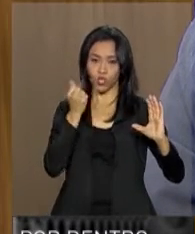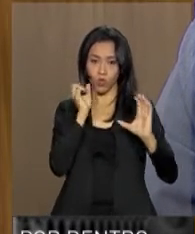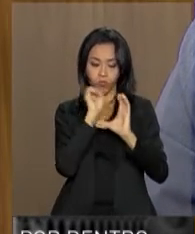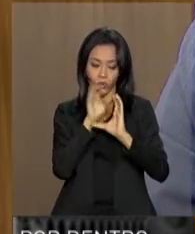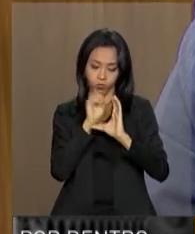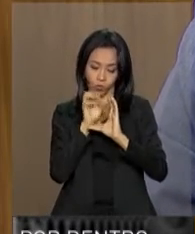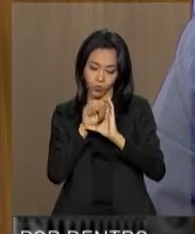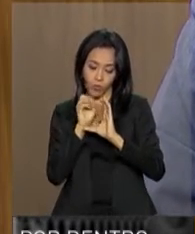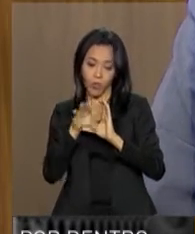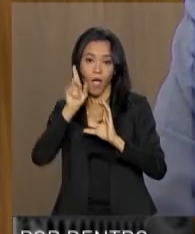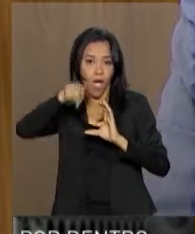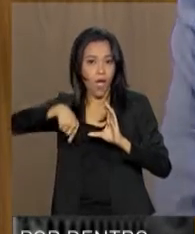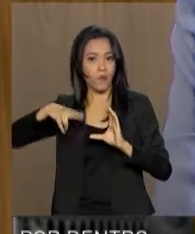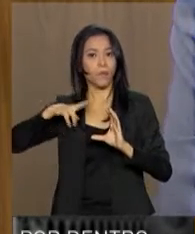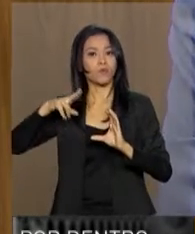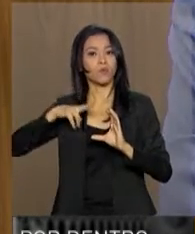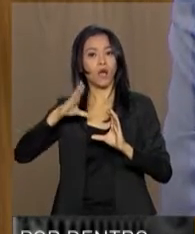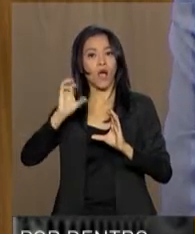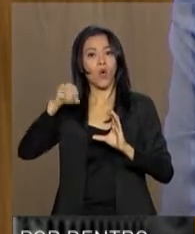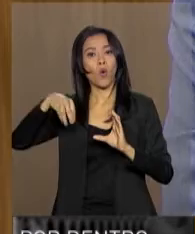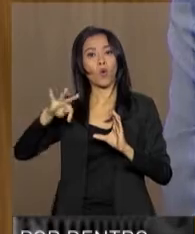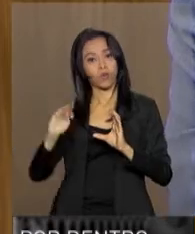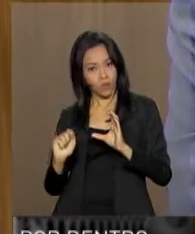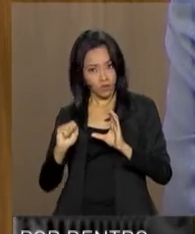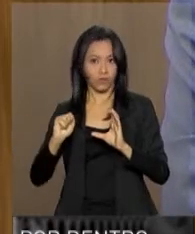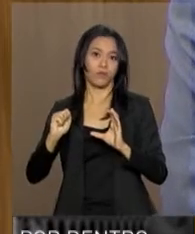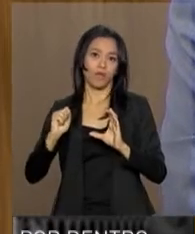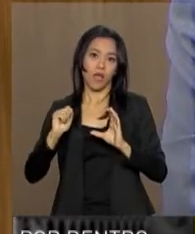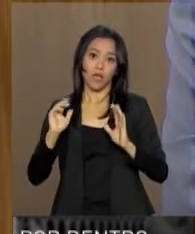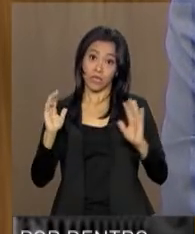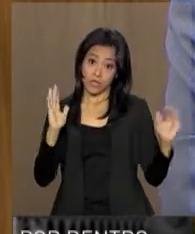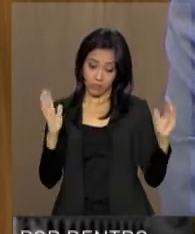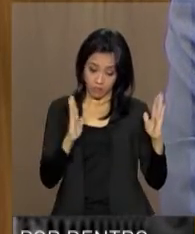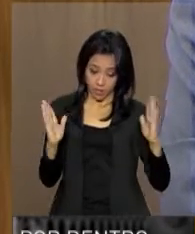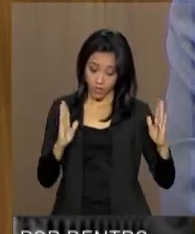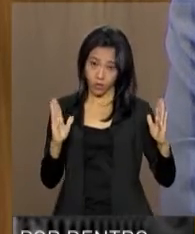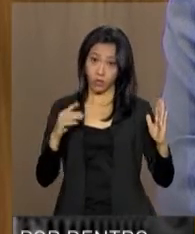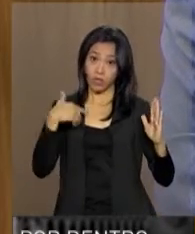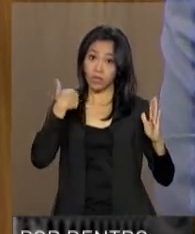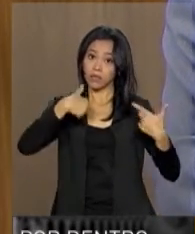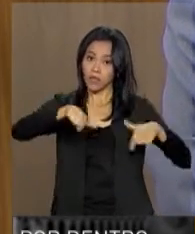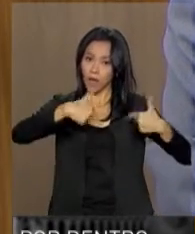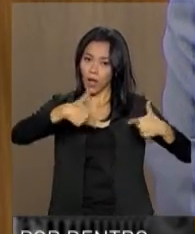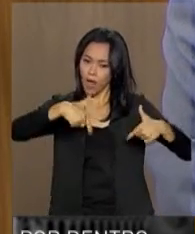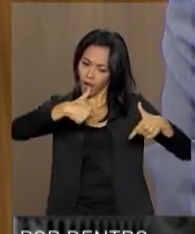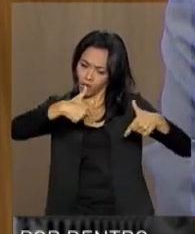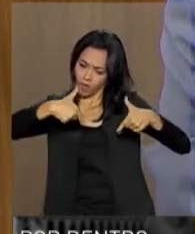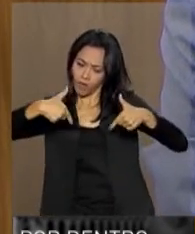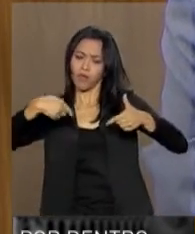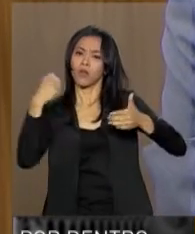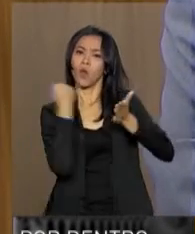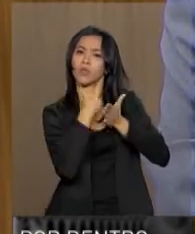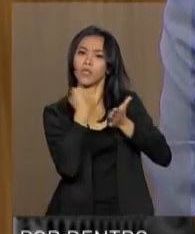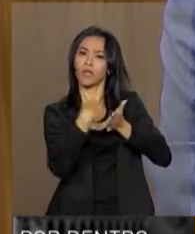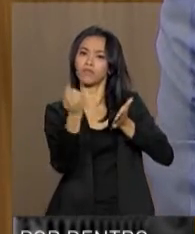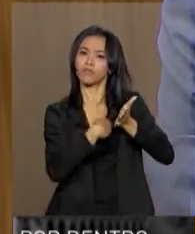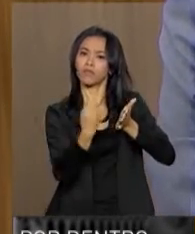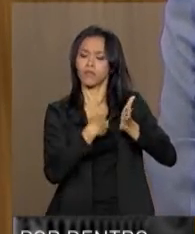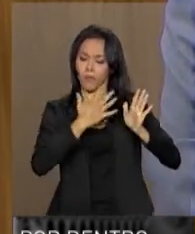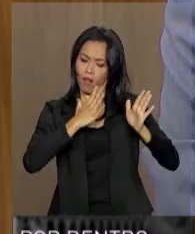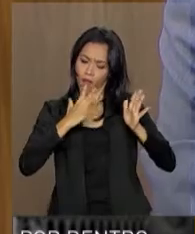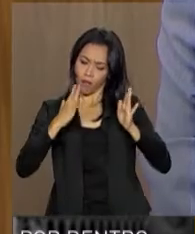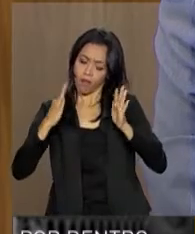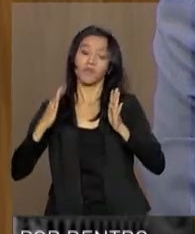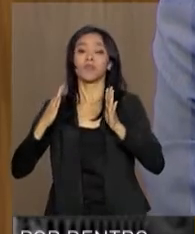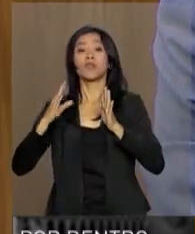individuais então até 88 das pessoas que trabalhavam com carteira assinada tinham essas contas então o dinheiro está lá se não